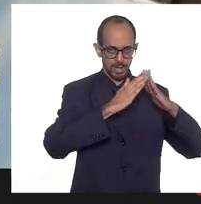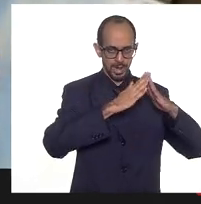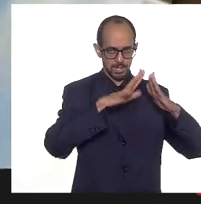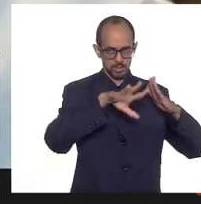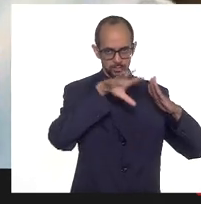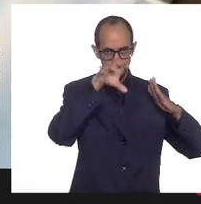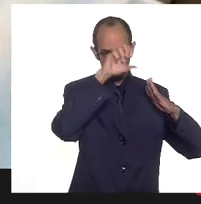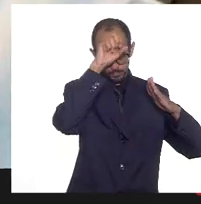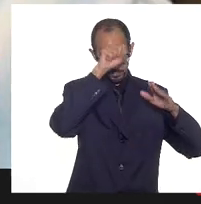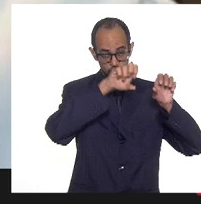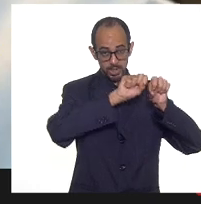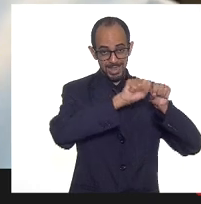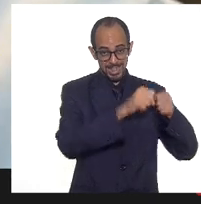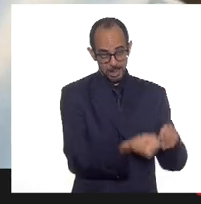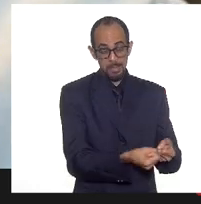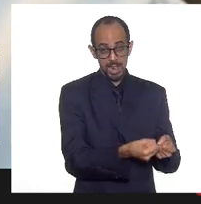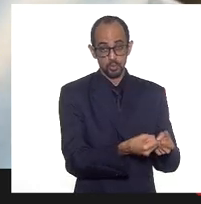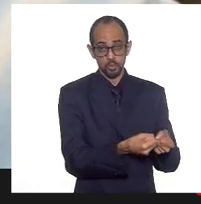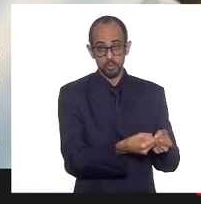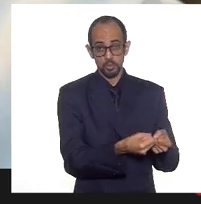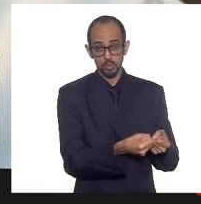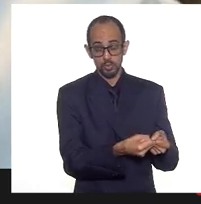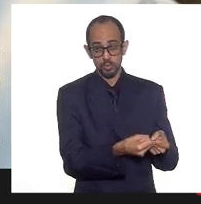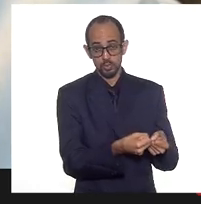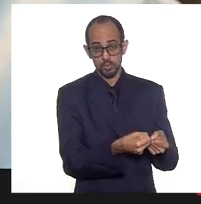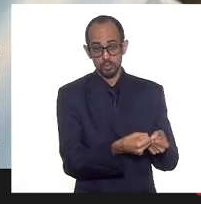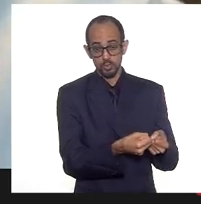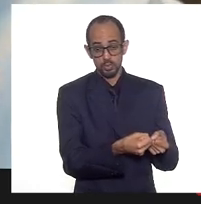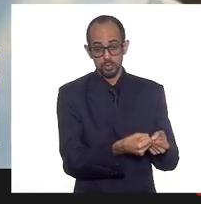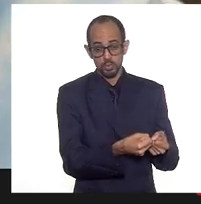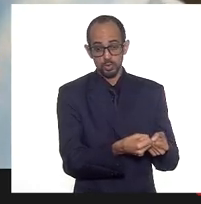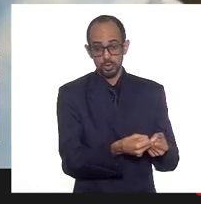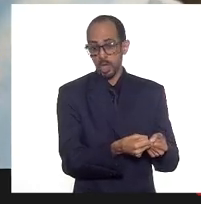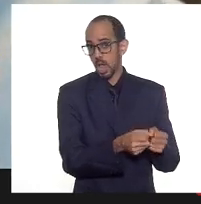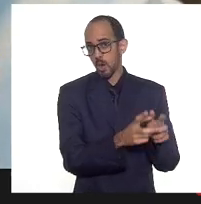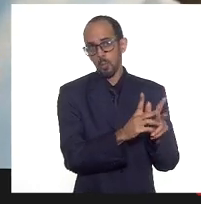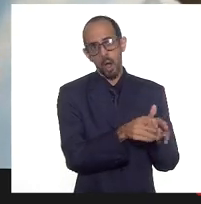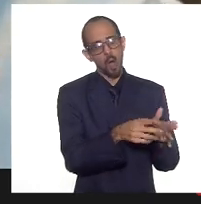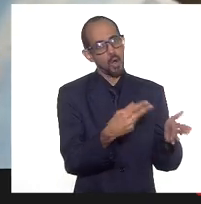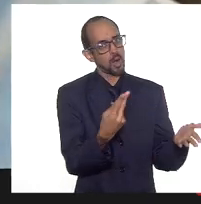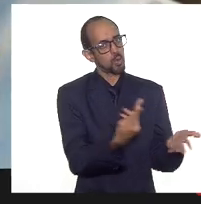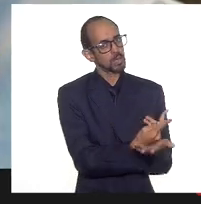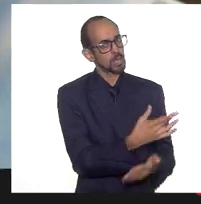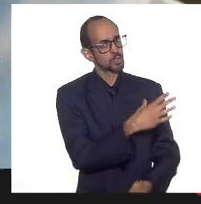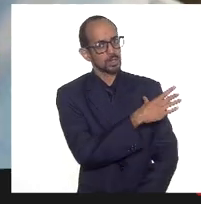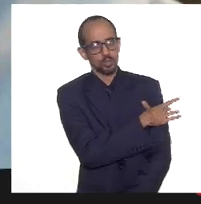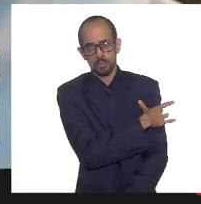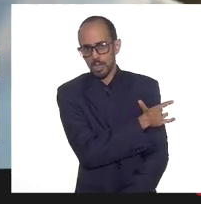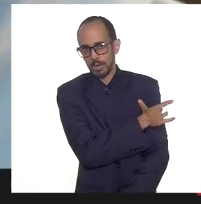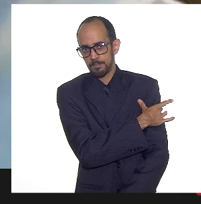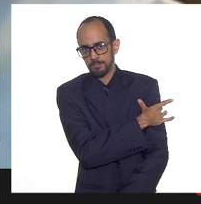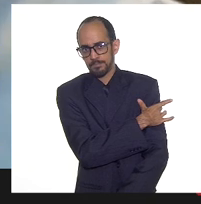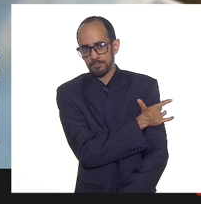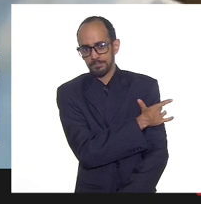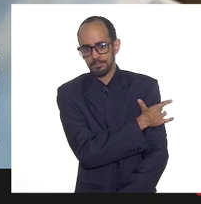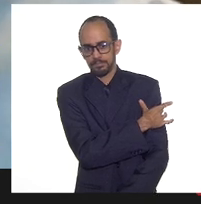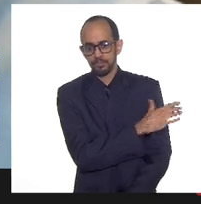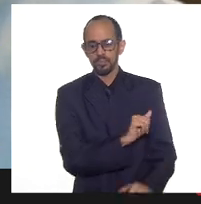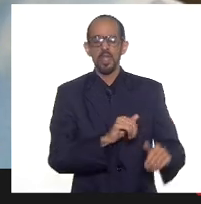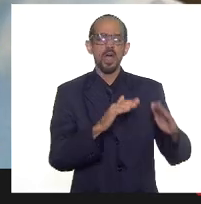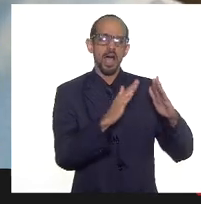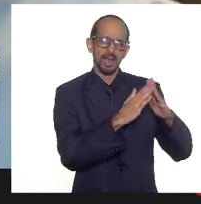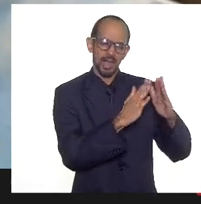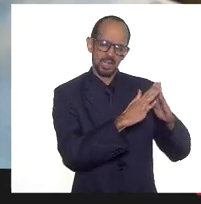destruídos fisicamente. Exatamente igual que acontece no terreiro de candomblé. O terreiro de candomblé, ele chama um pouco mais